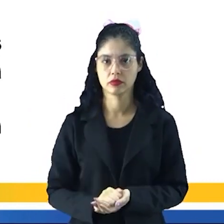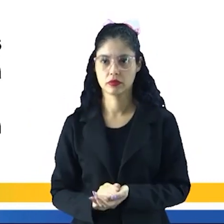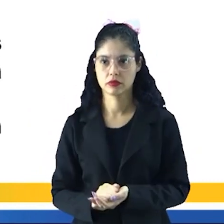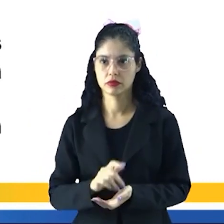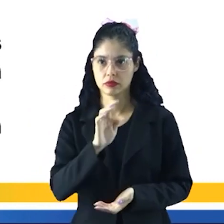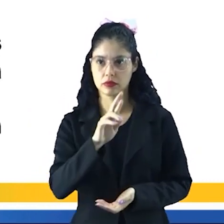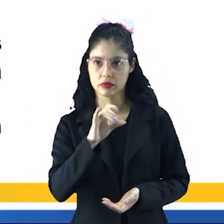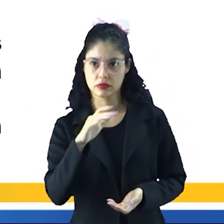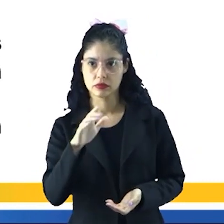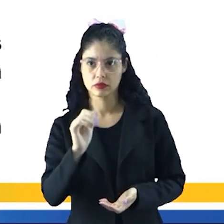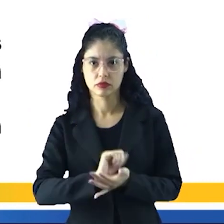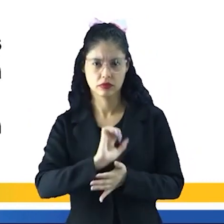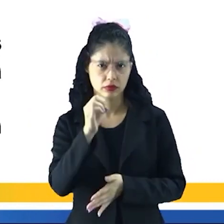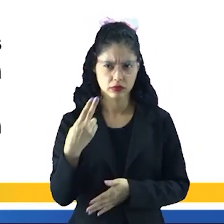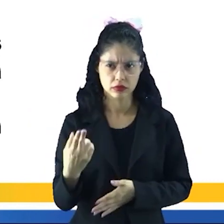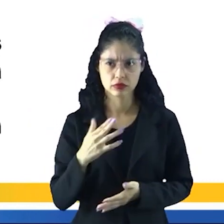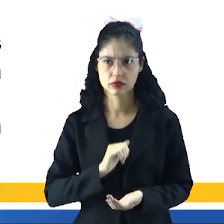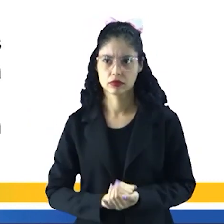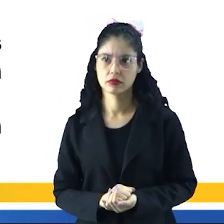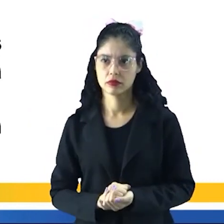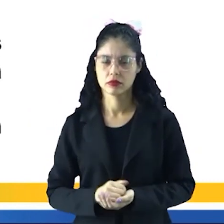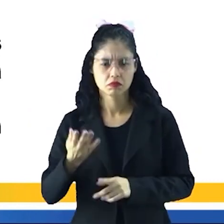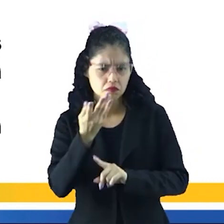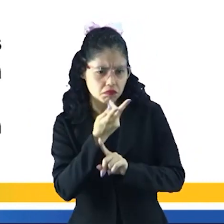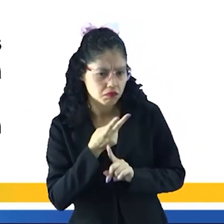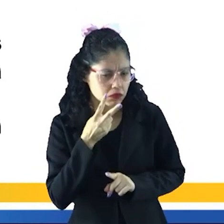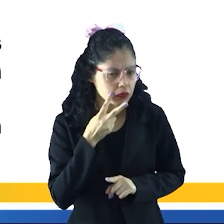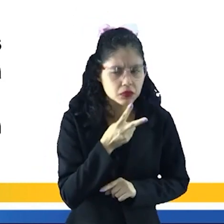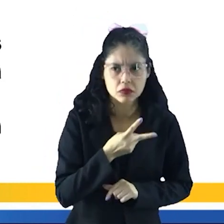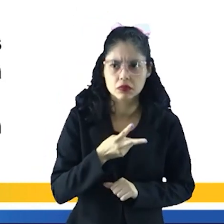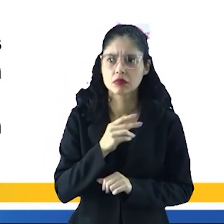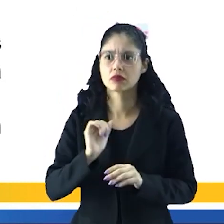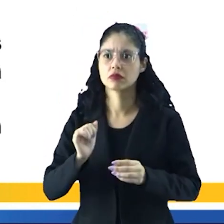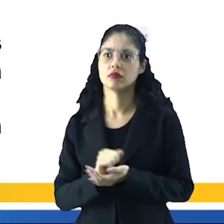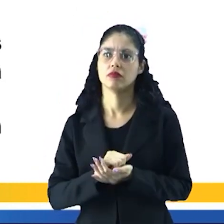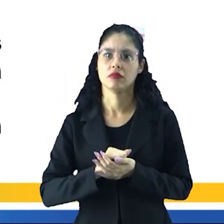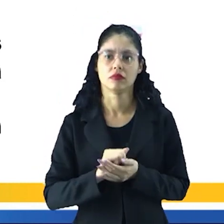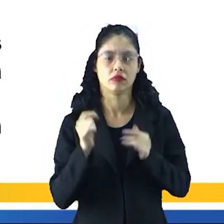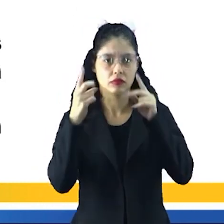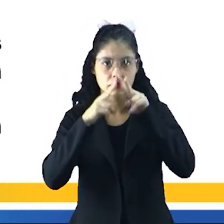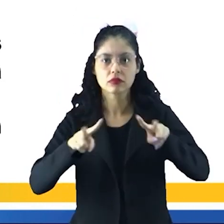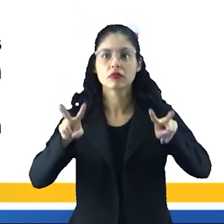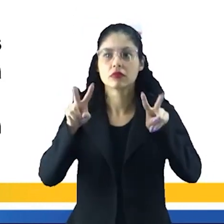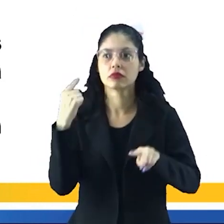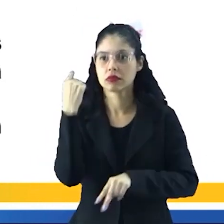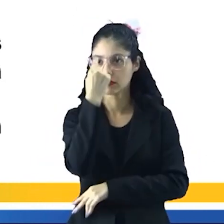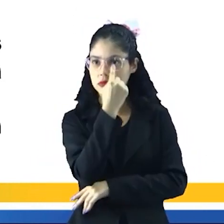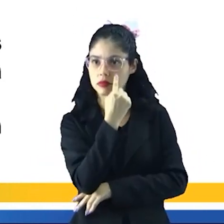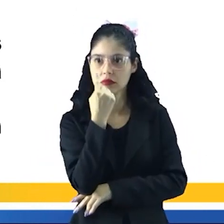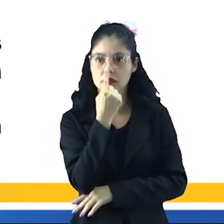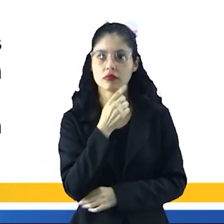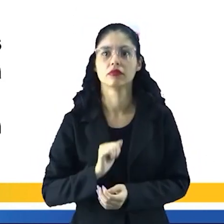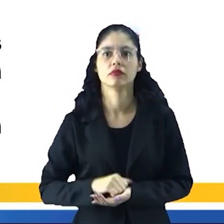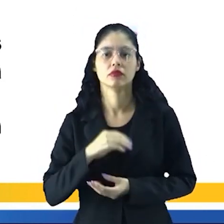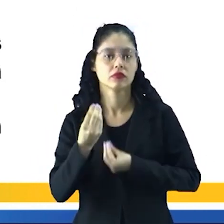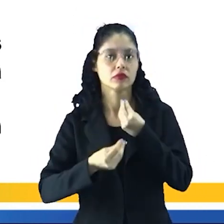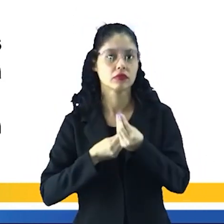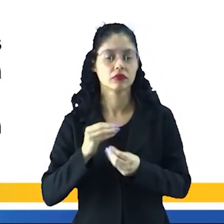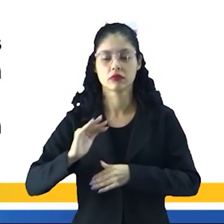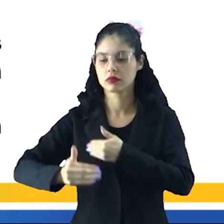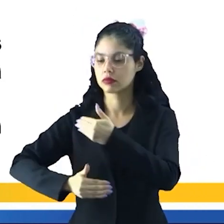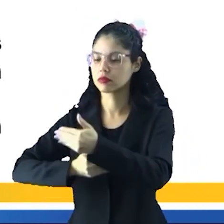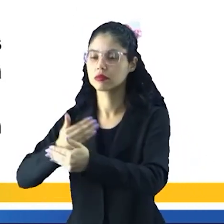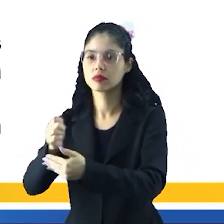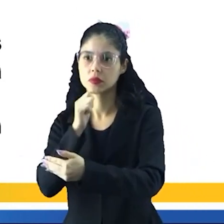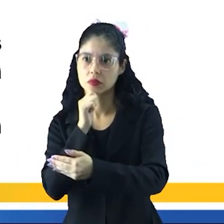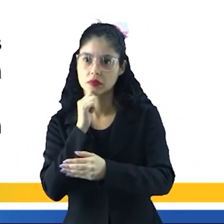a fruição, ou seja, é a apreciação, acontecem por meio da visão. Com o desenvolvimento da tecnologia e